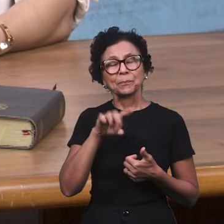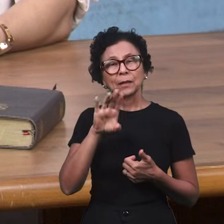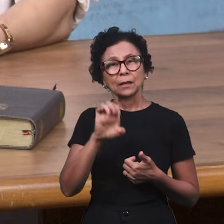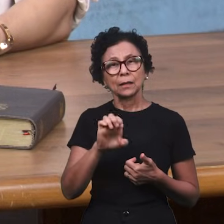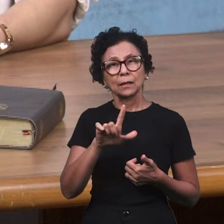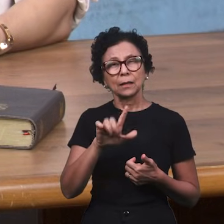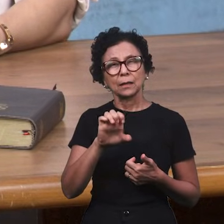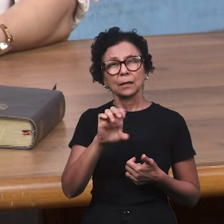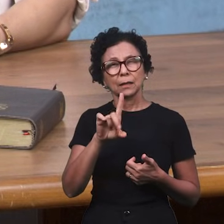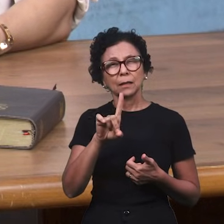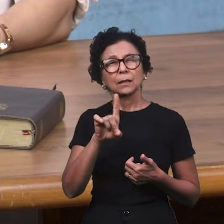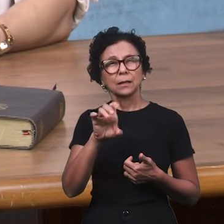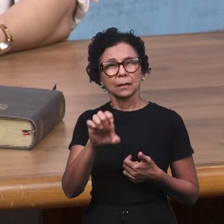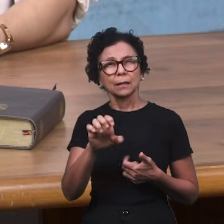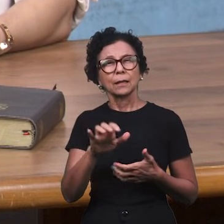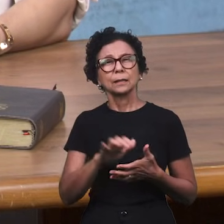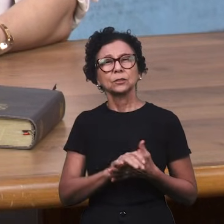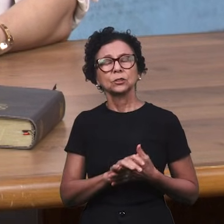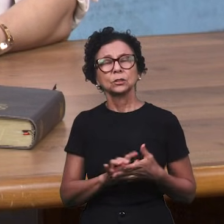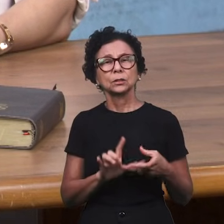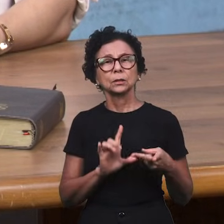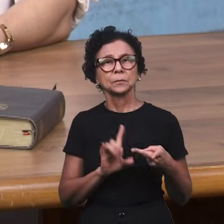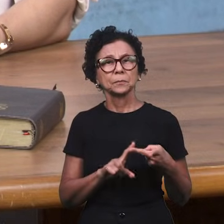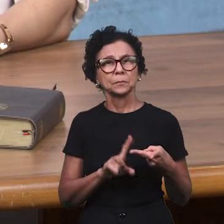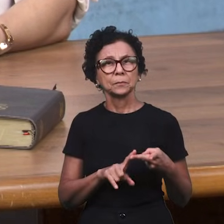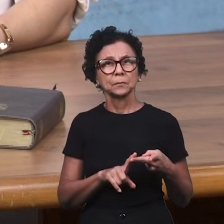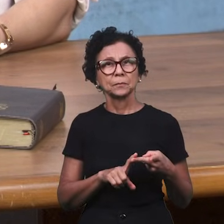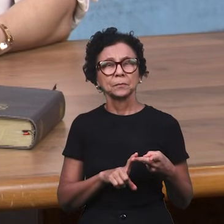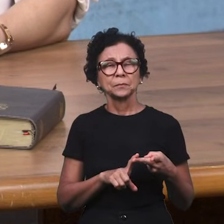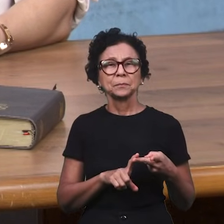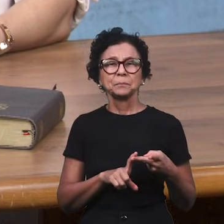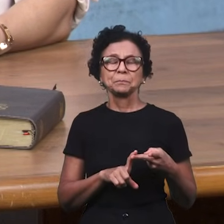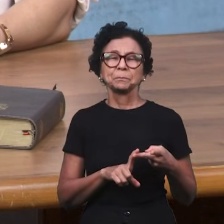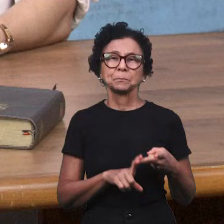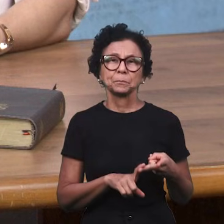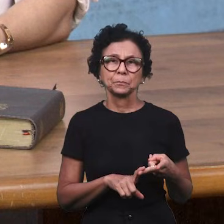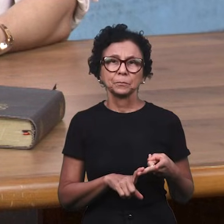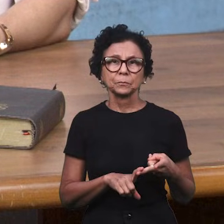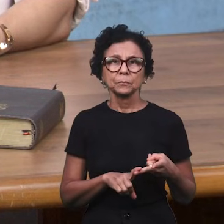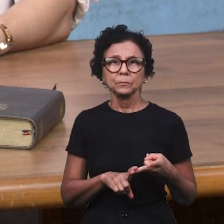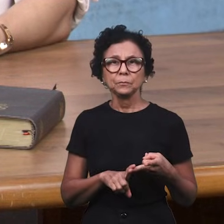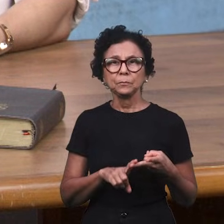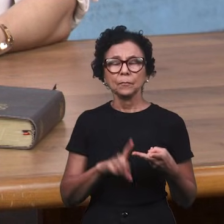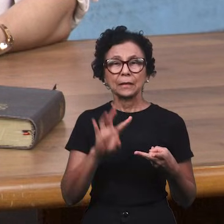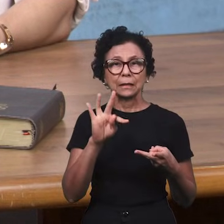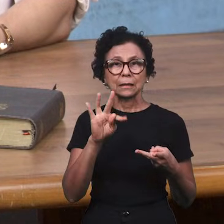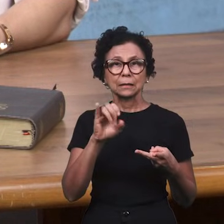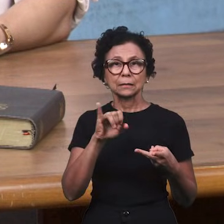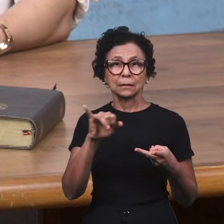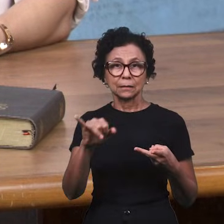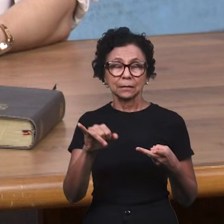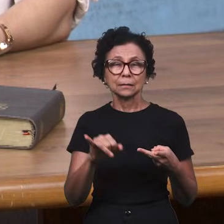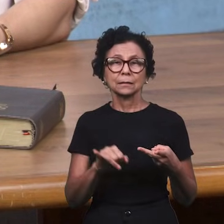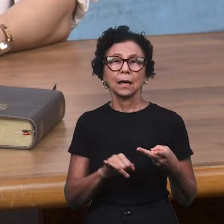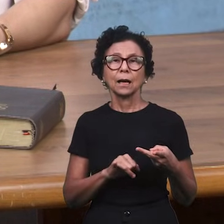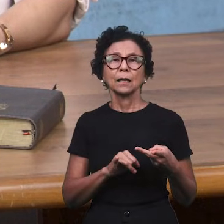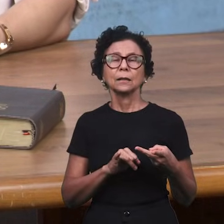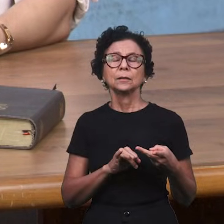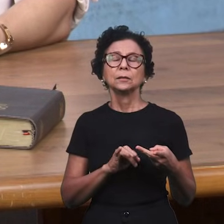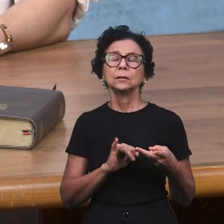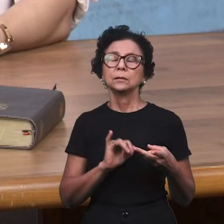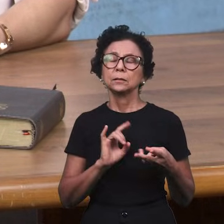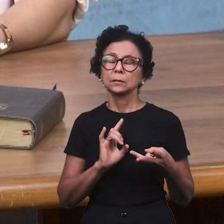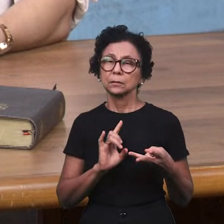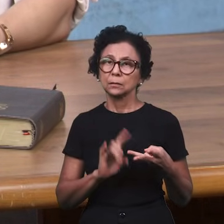Elede, filho de Baena, o Netofatita, Itai, filho de Ribai, Gibeá,